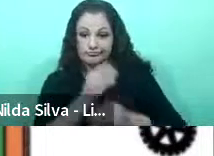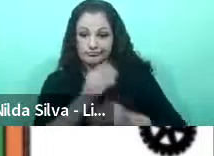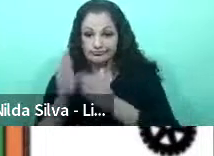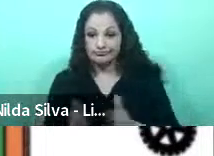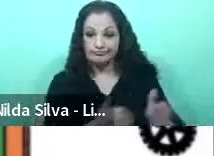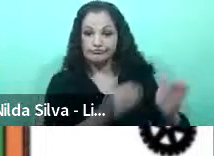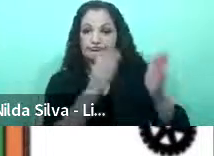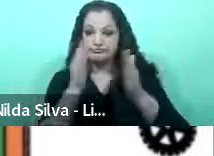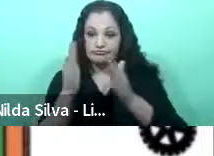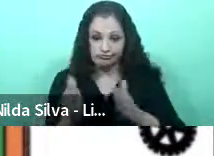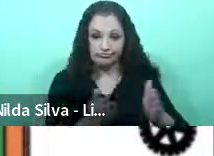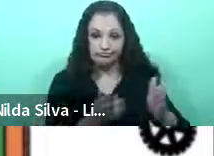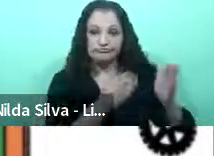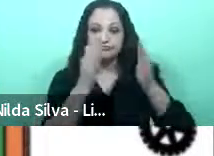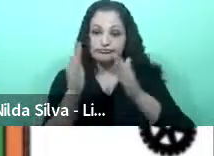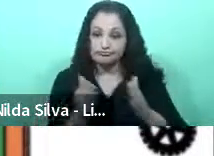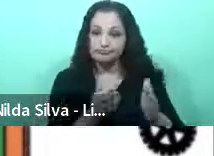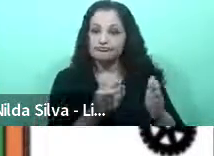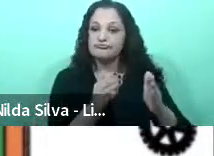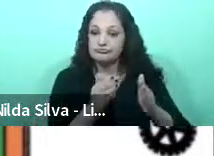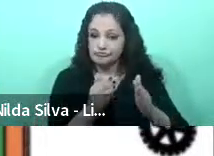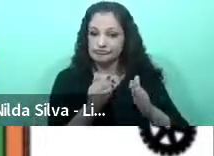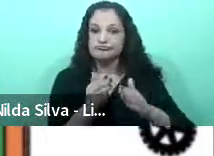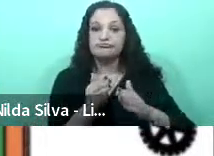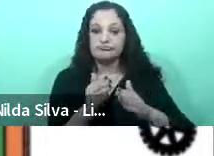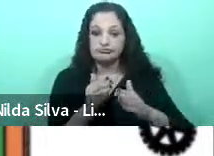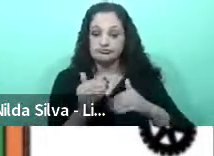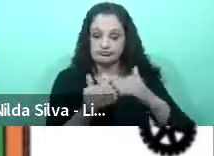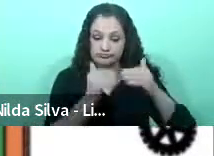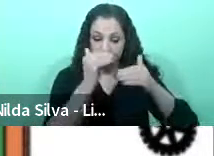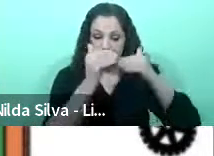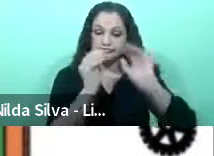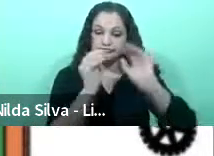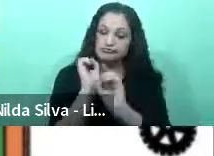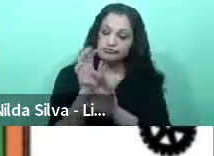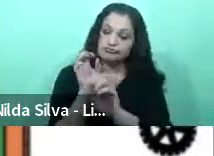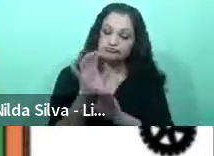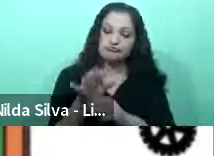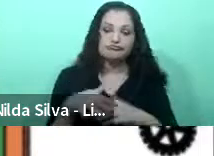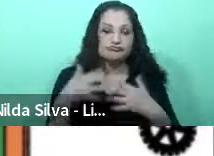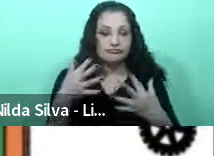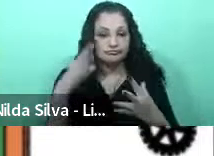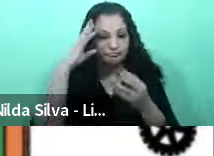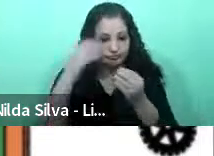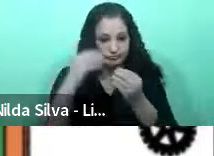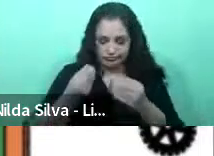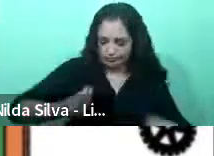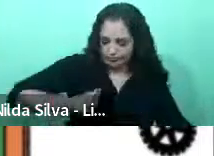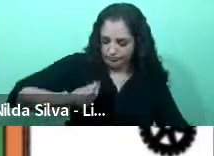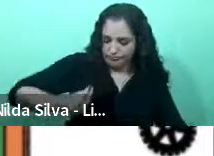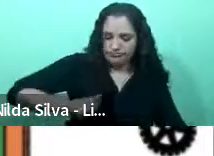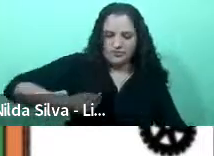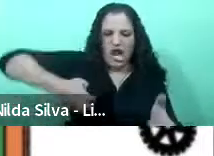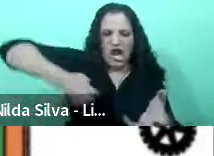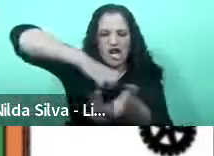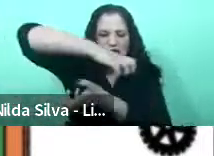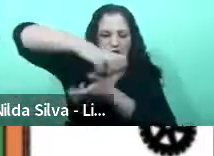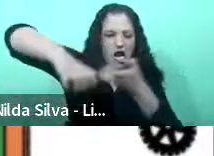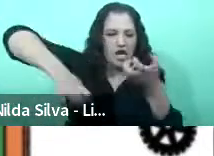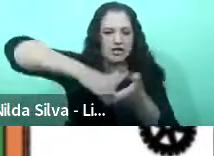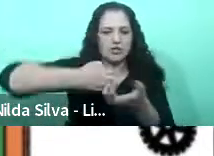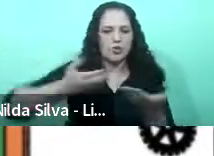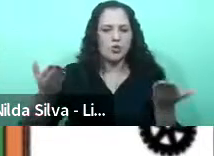produz ao longo desse nosso processo educacional. Então, a gente vive uma crise atualmente